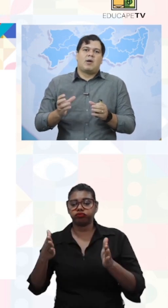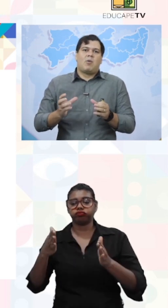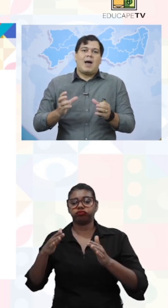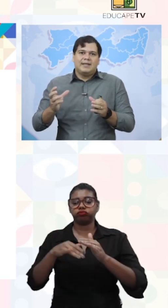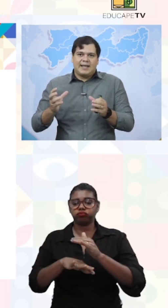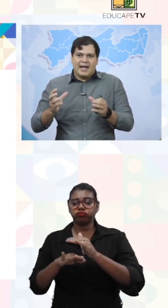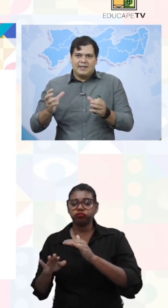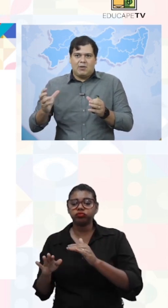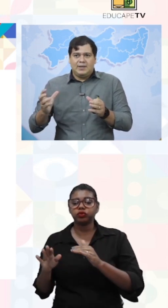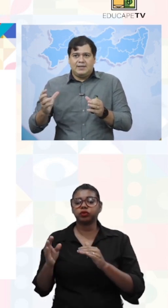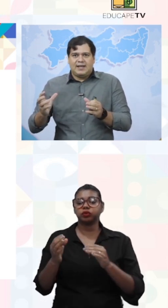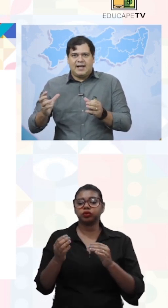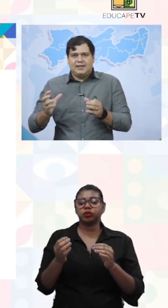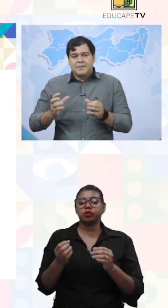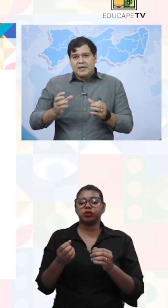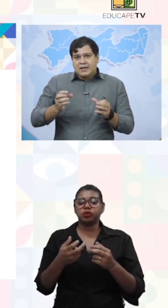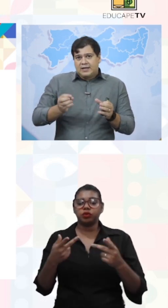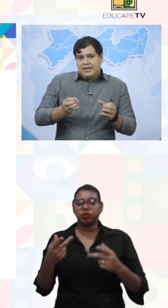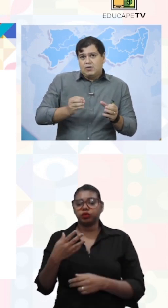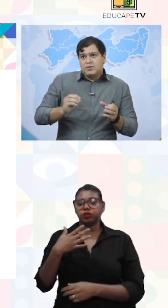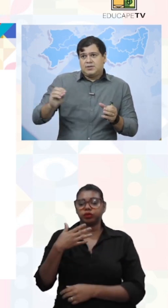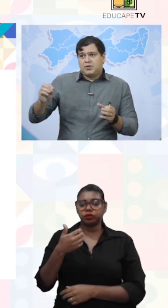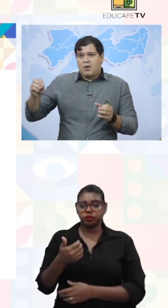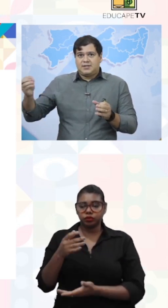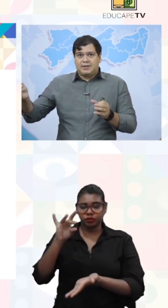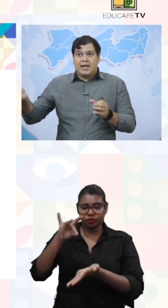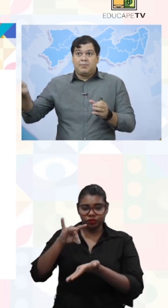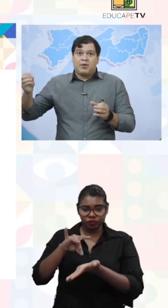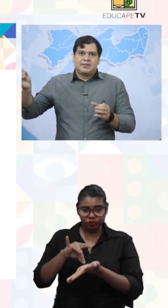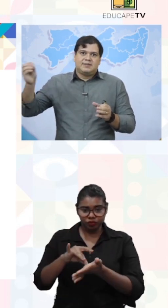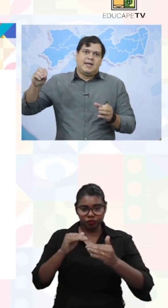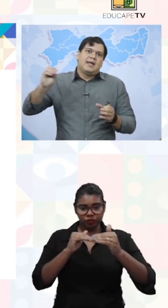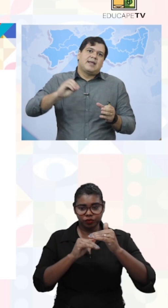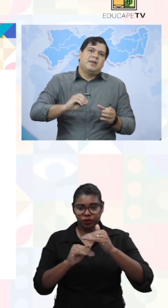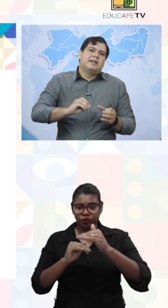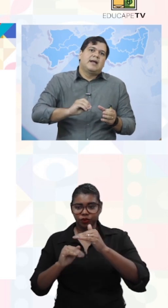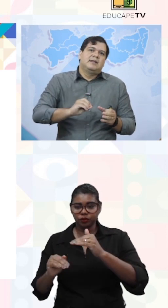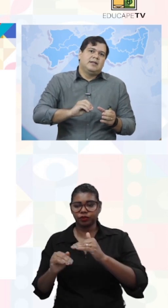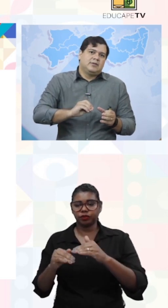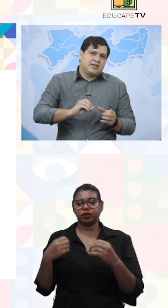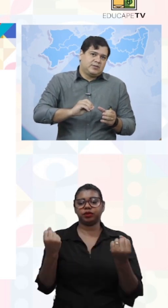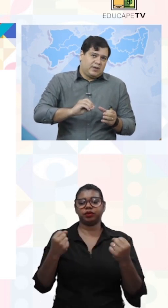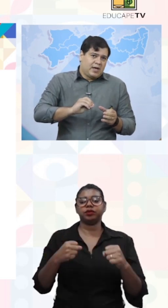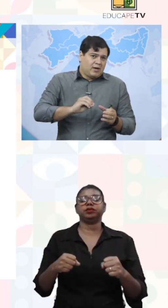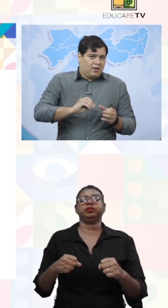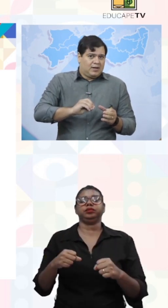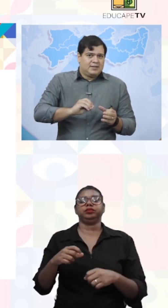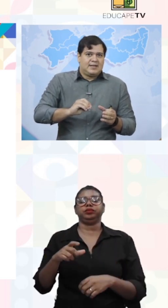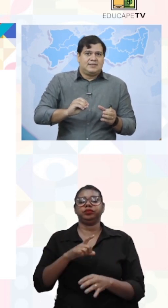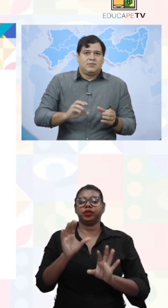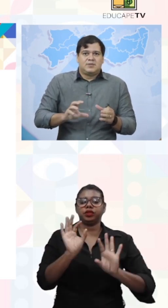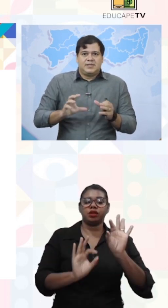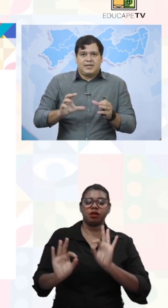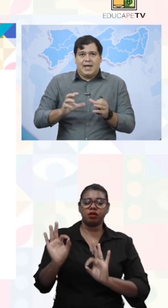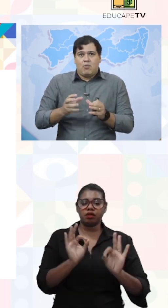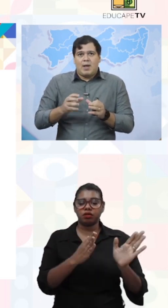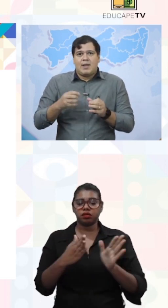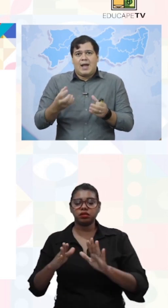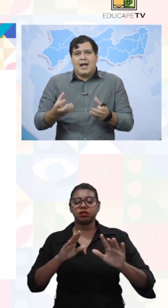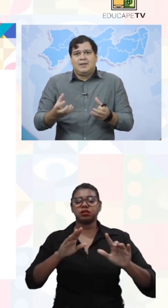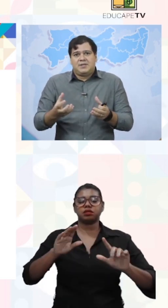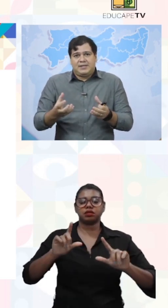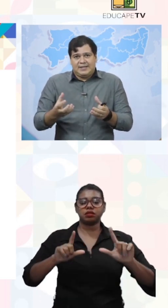com a qualidade e a quantidade que os estoques ele possa ter rentabilidade dentro da sua organização. Ou seja, é